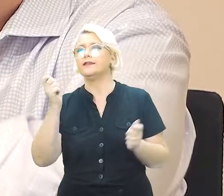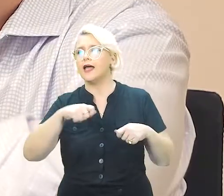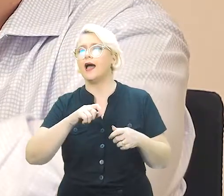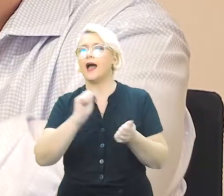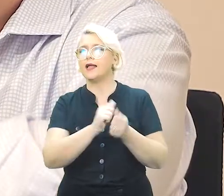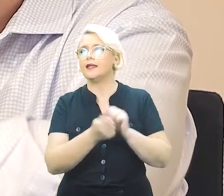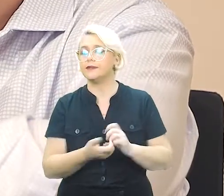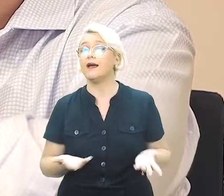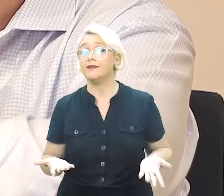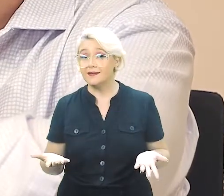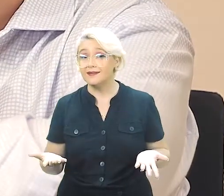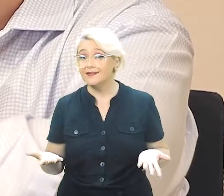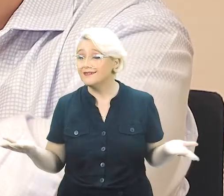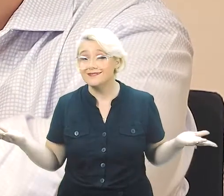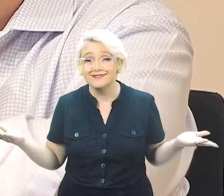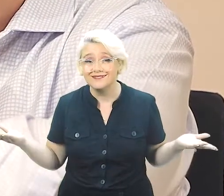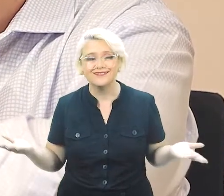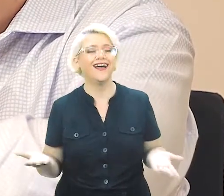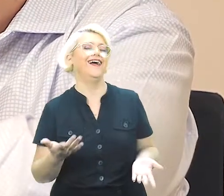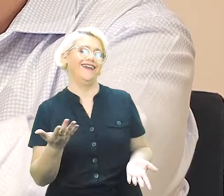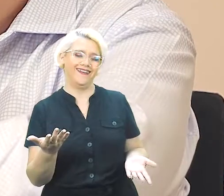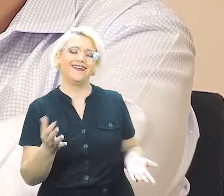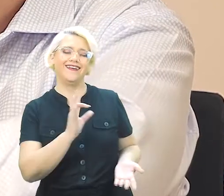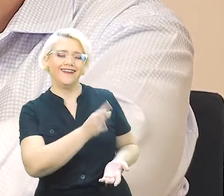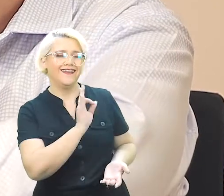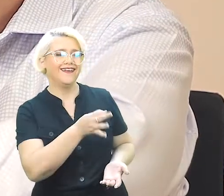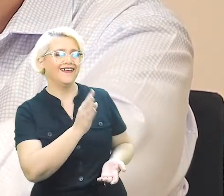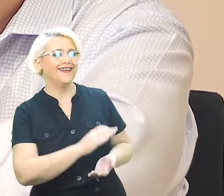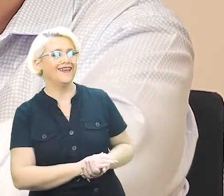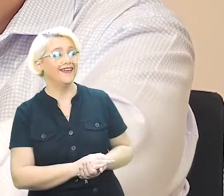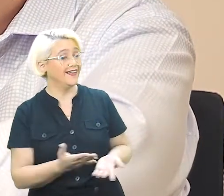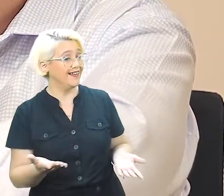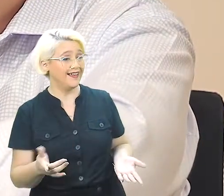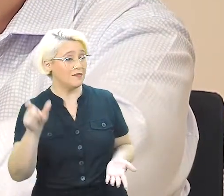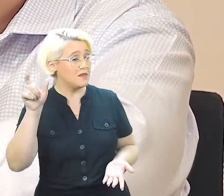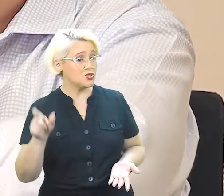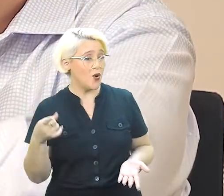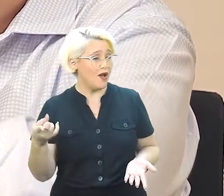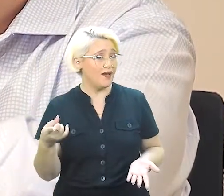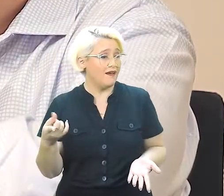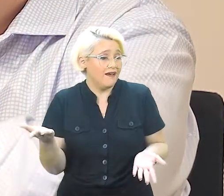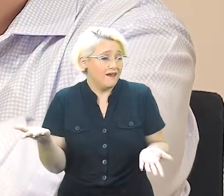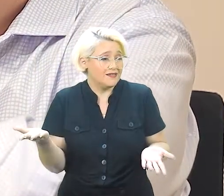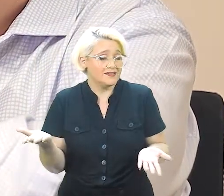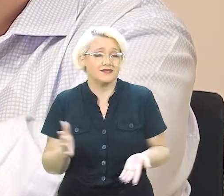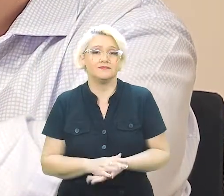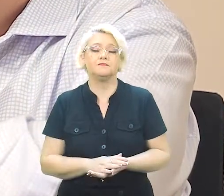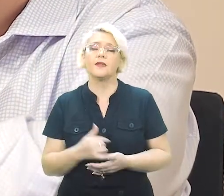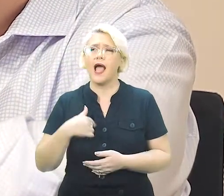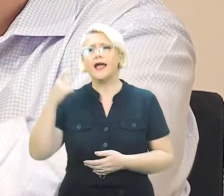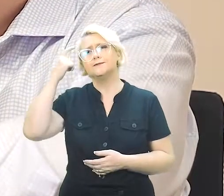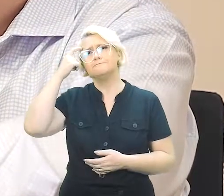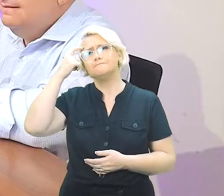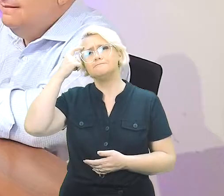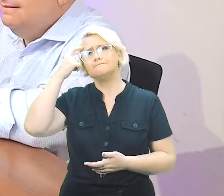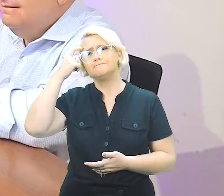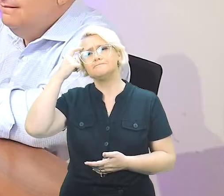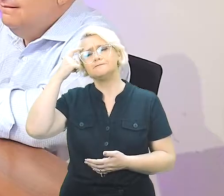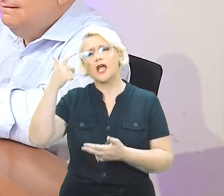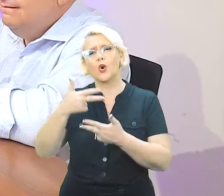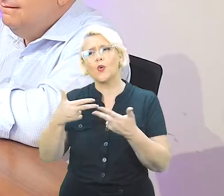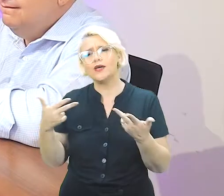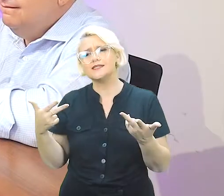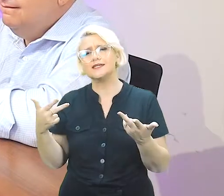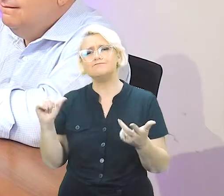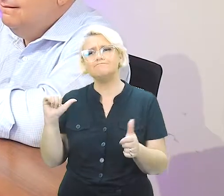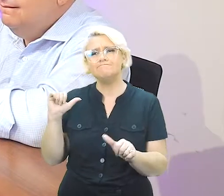pessoa que é adaptada? Né? A questão era essa para mim. Aí, sabe, a coisa